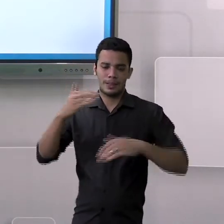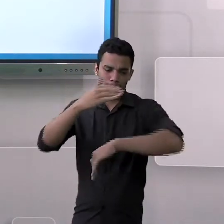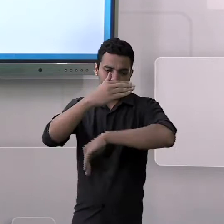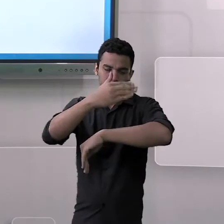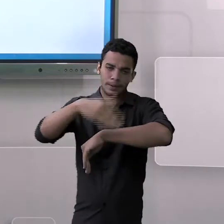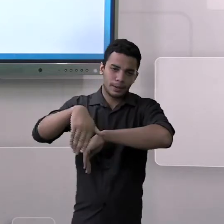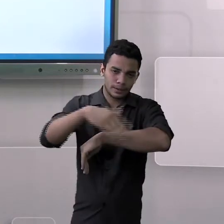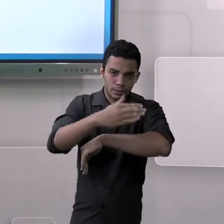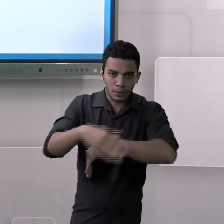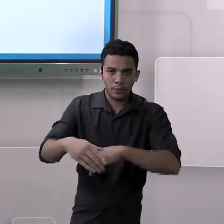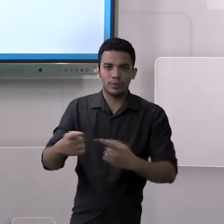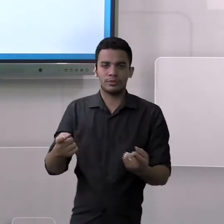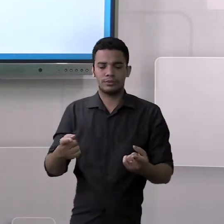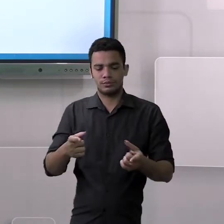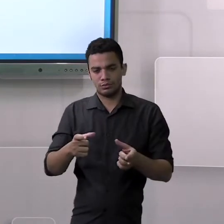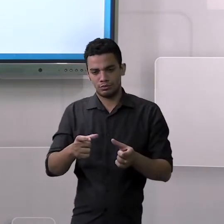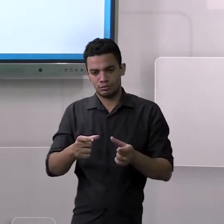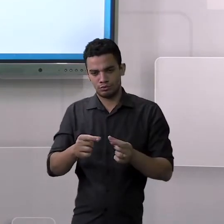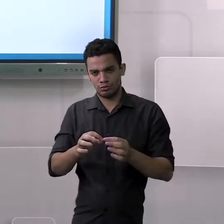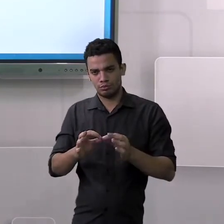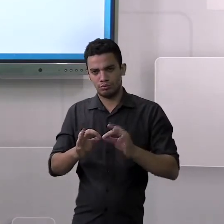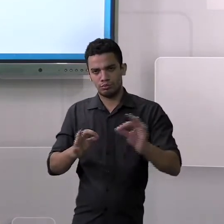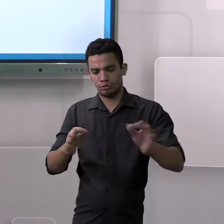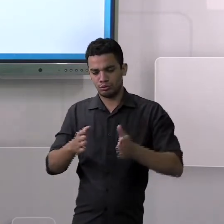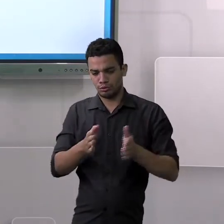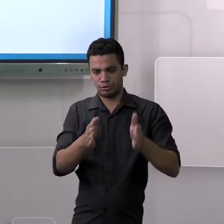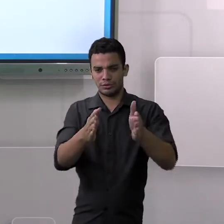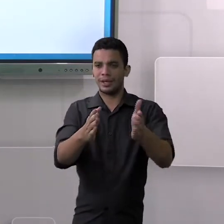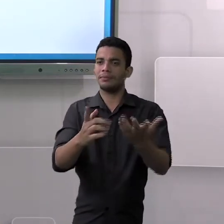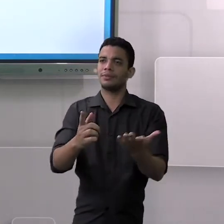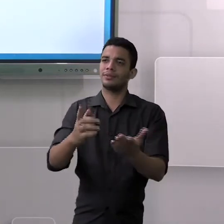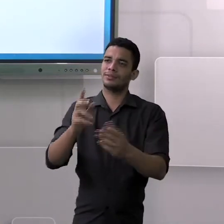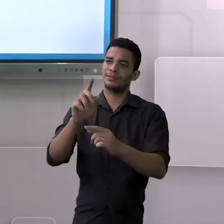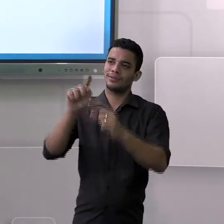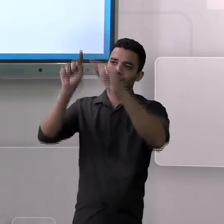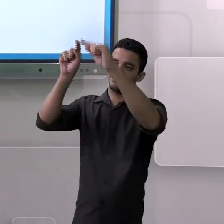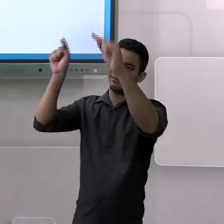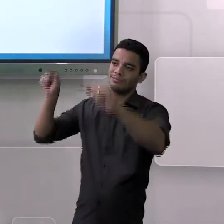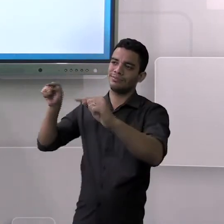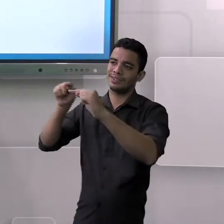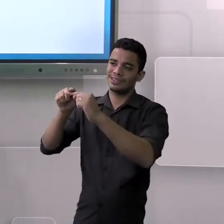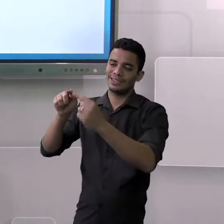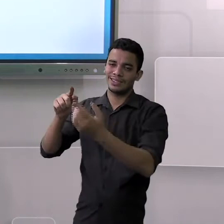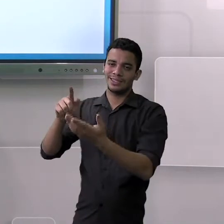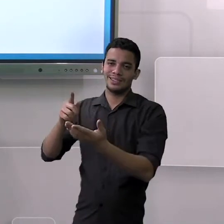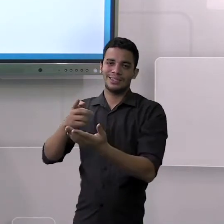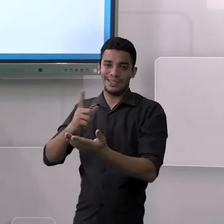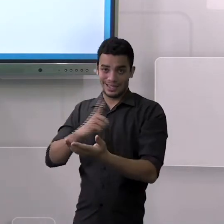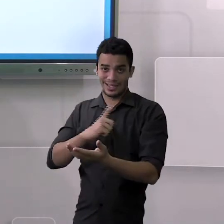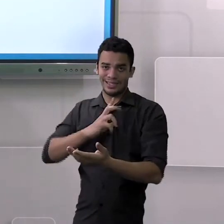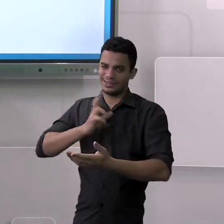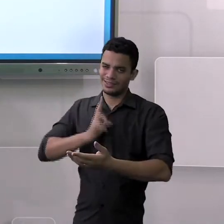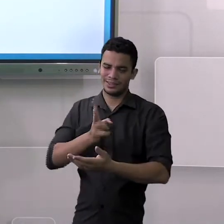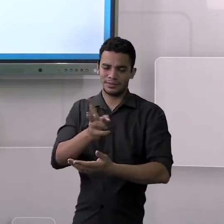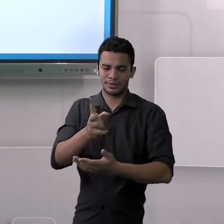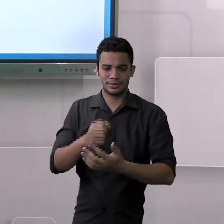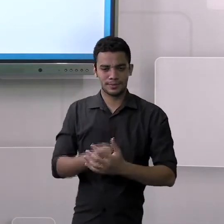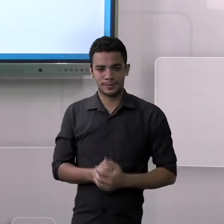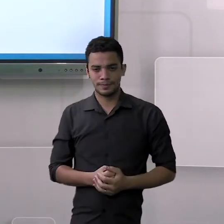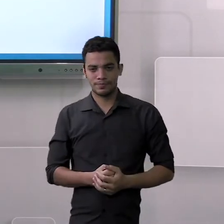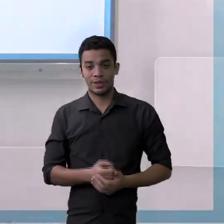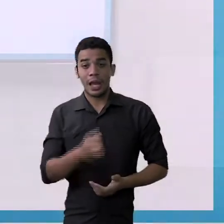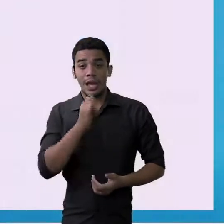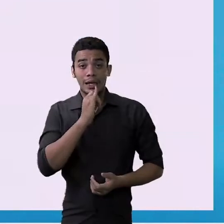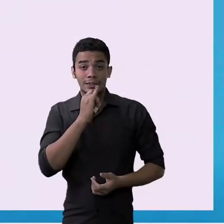ruas e avenidas. Vamos seguir em mais outros lugares. Como a gente pode encontrar o anúncio publicitário?